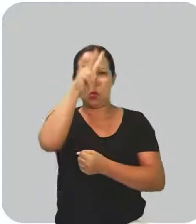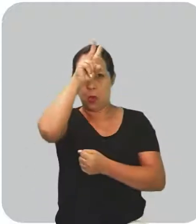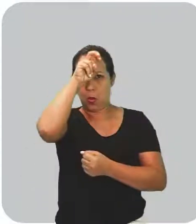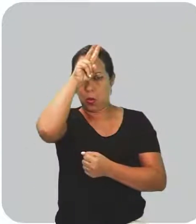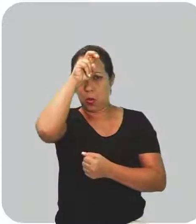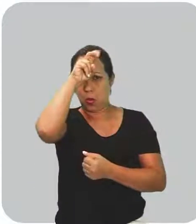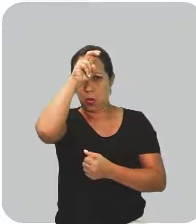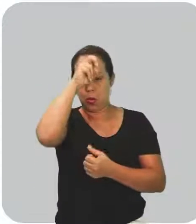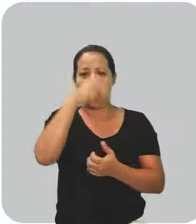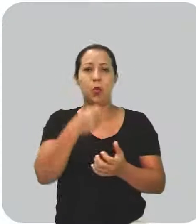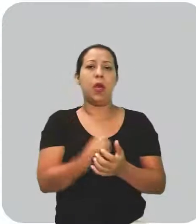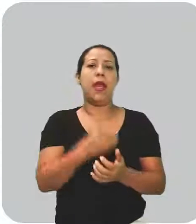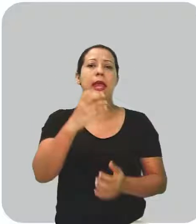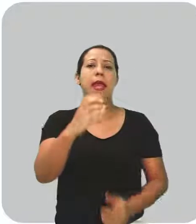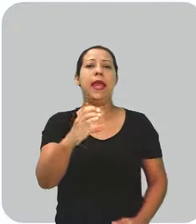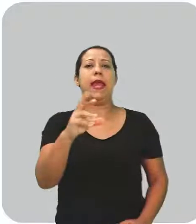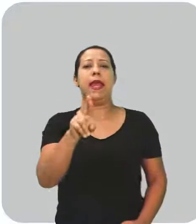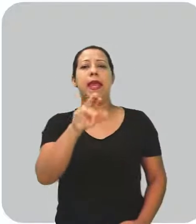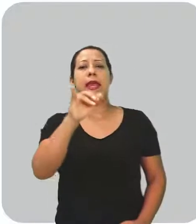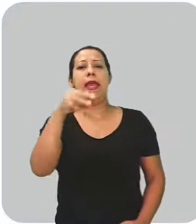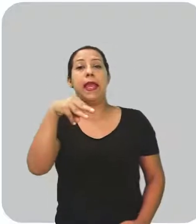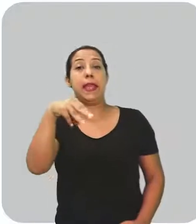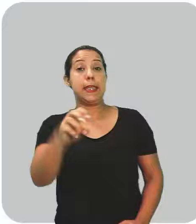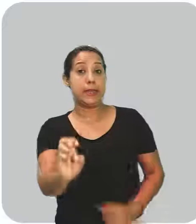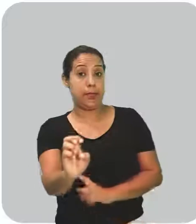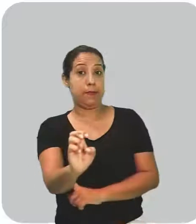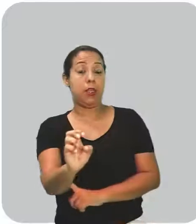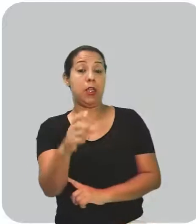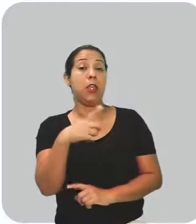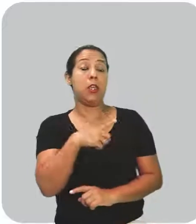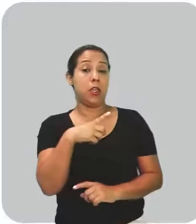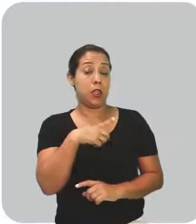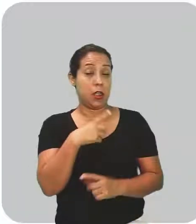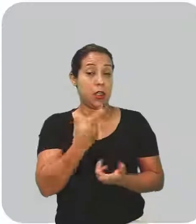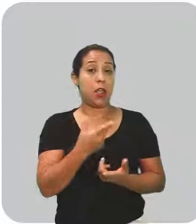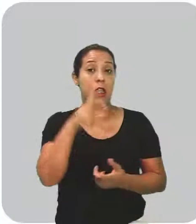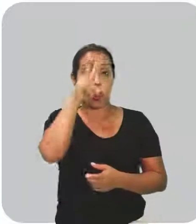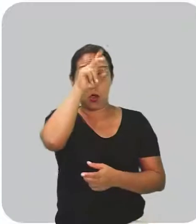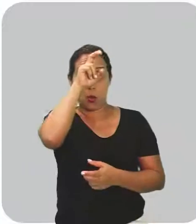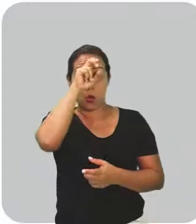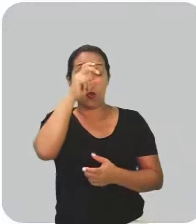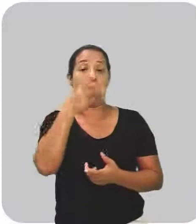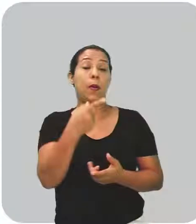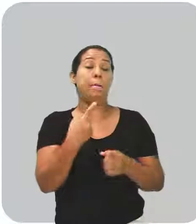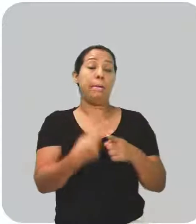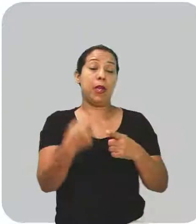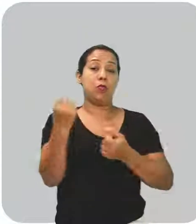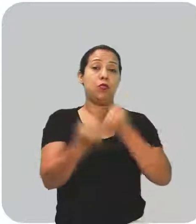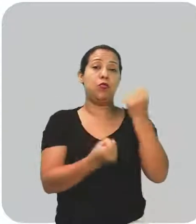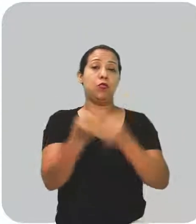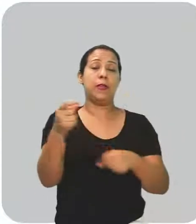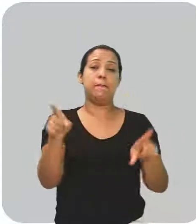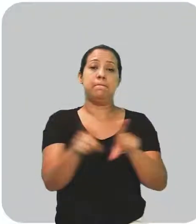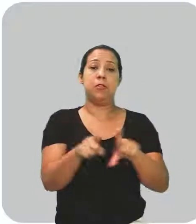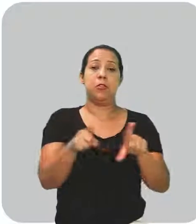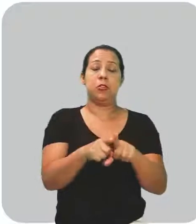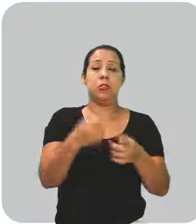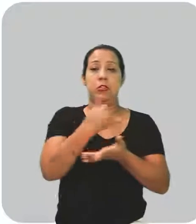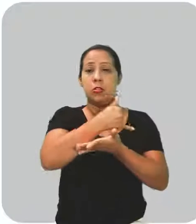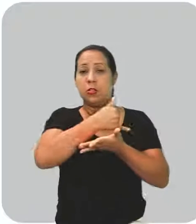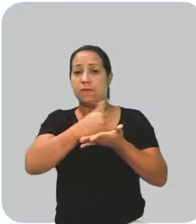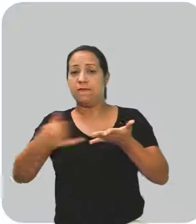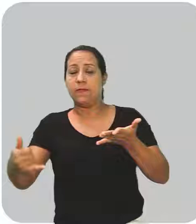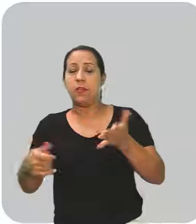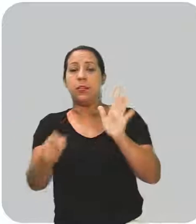e tem punição para o motorista, assim como substâncias entorpecentes, como a maconha, a cocaína